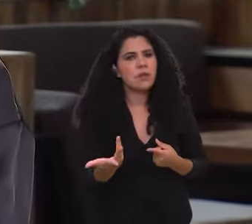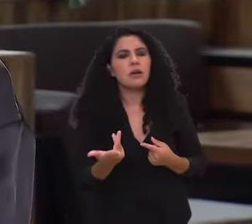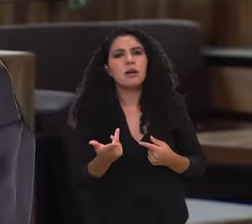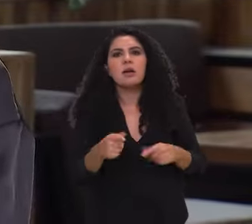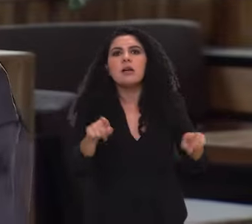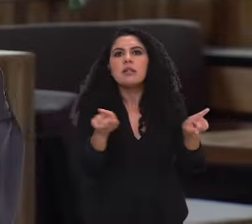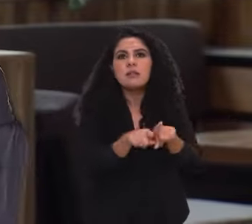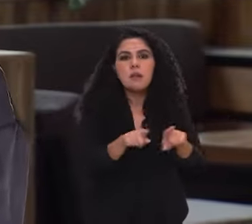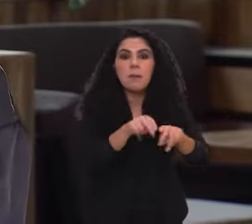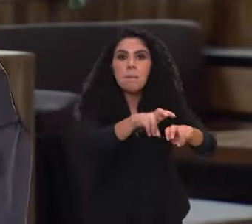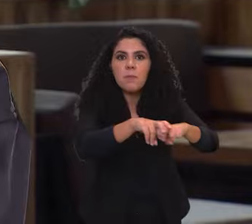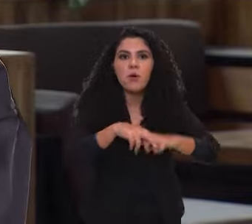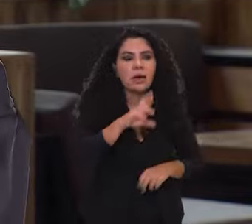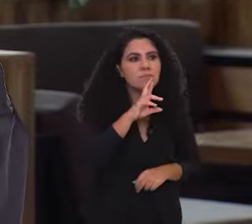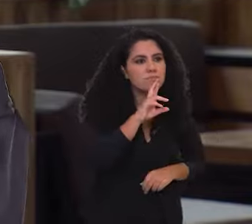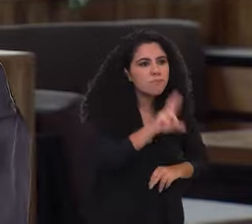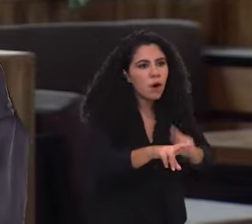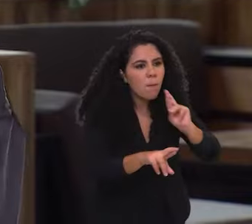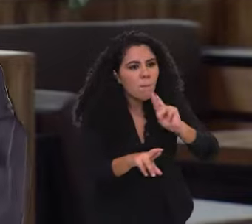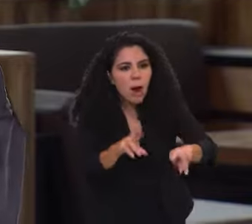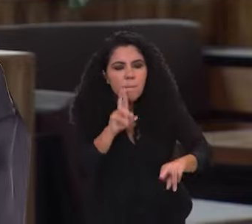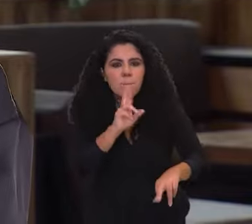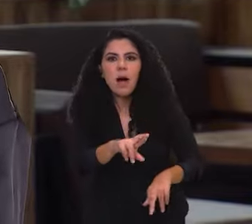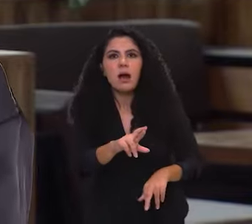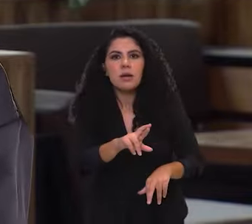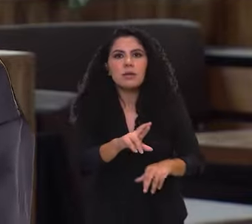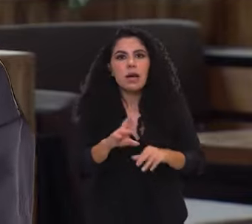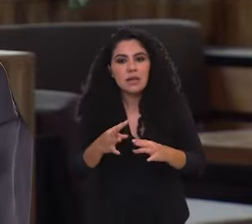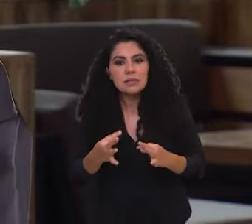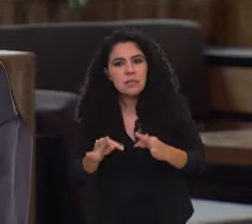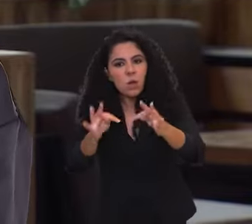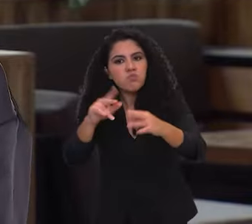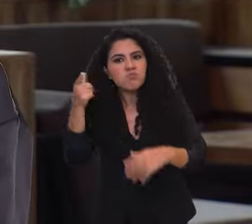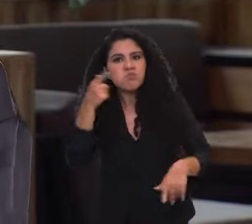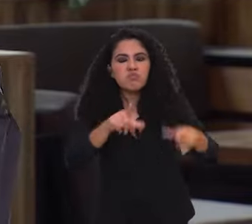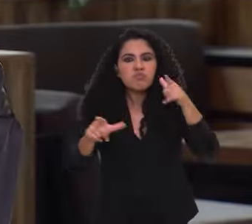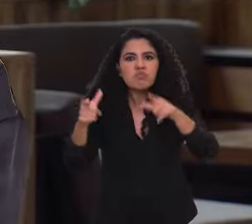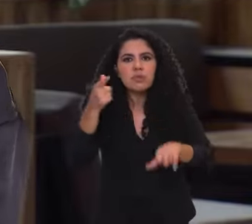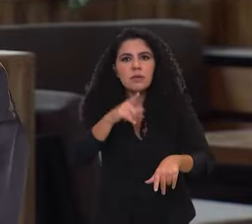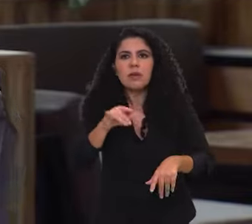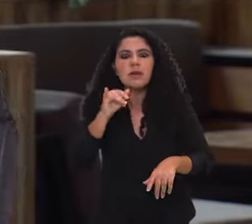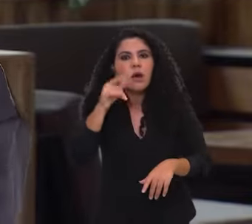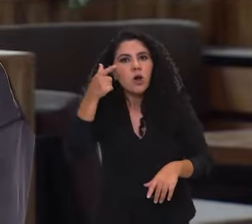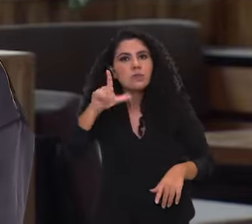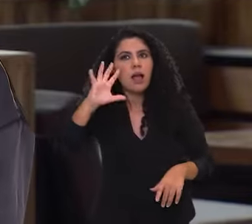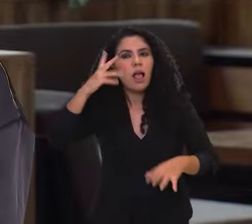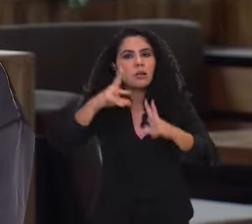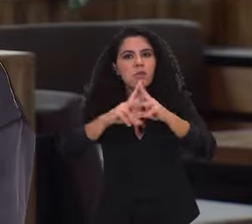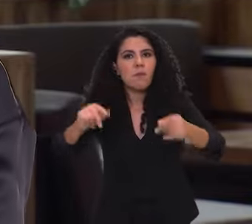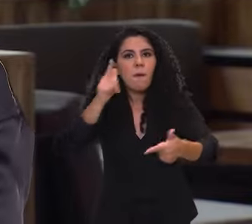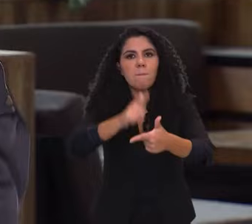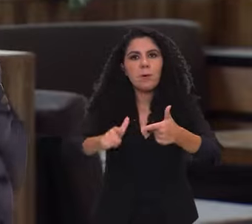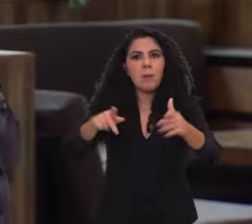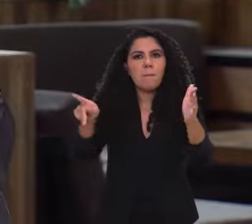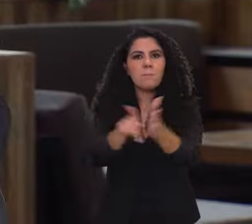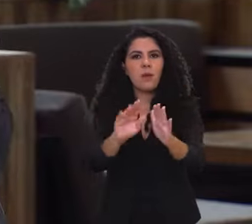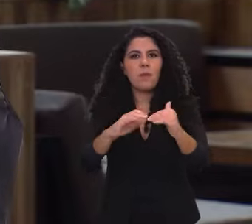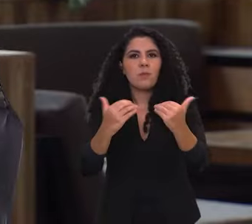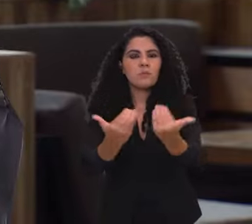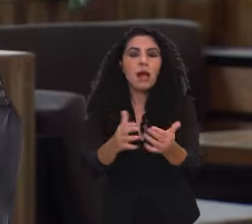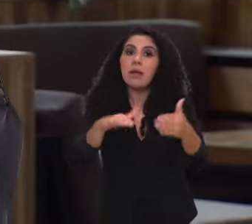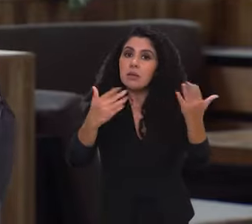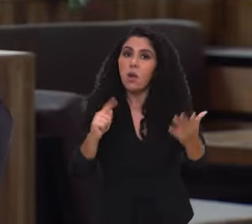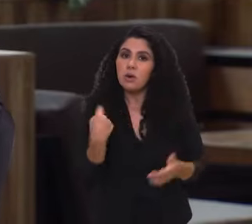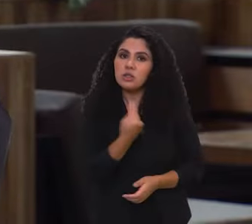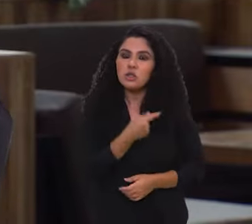é por meio de respostas que muitas vezes as tecnologias sociais elas dão para problemas que são das comunidades. Então a gente